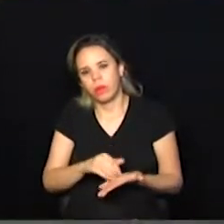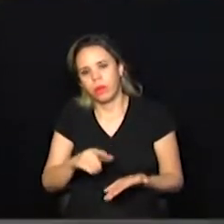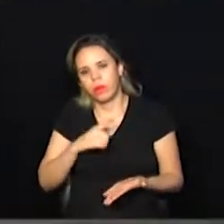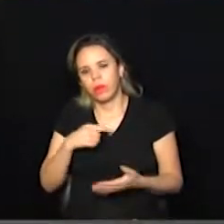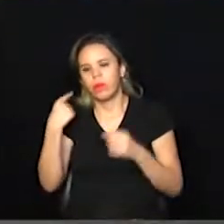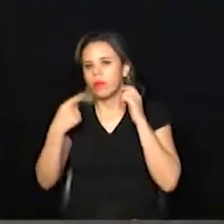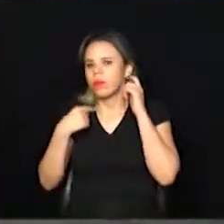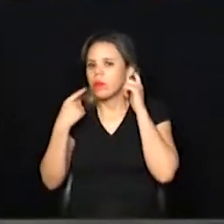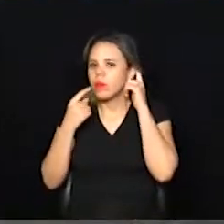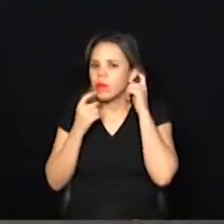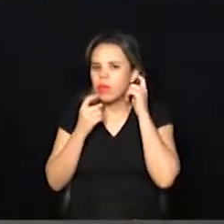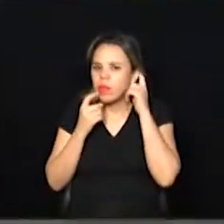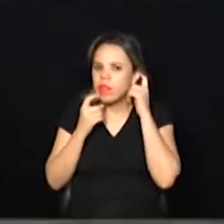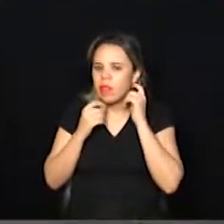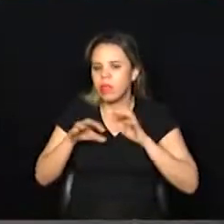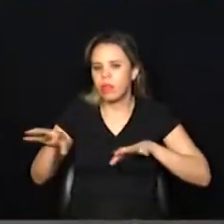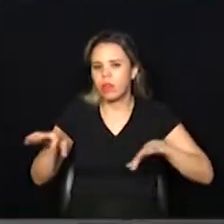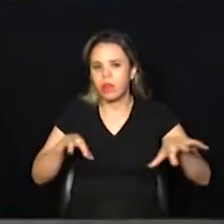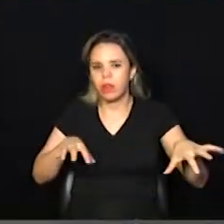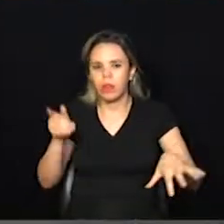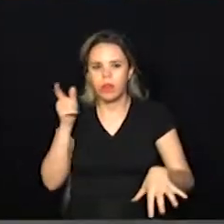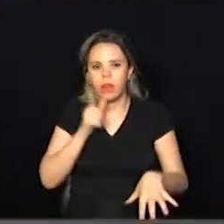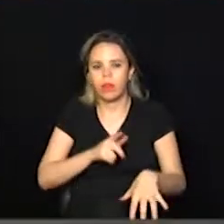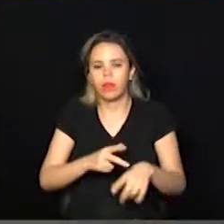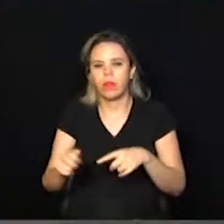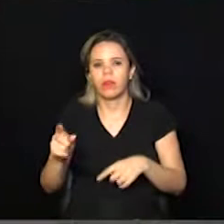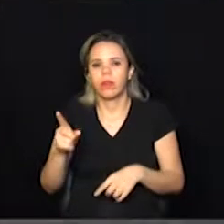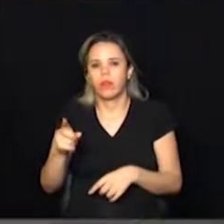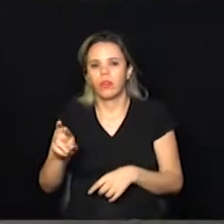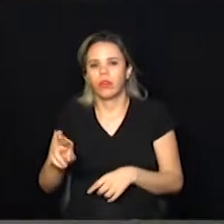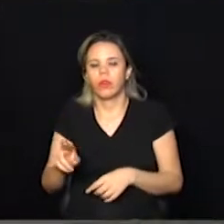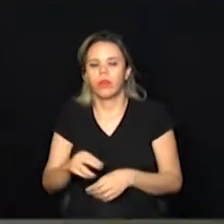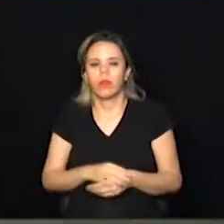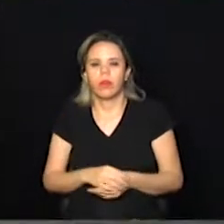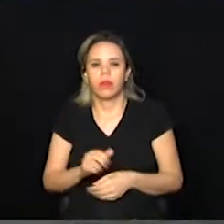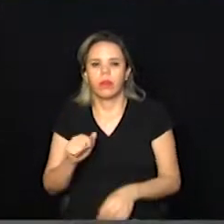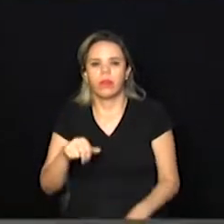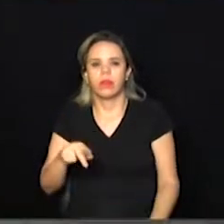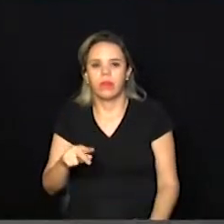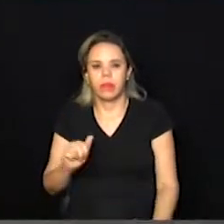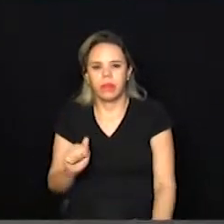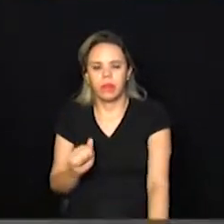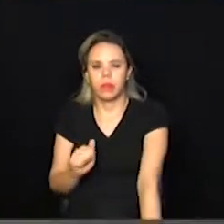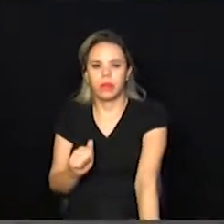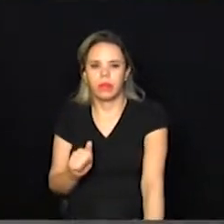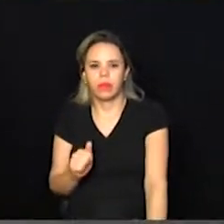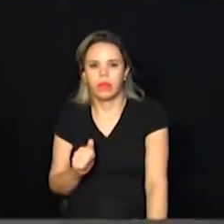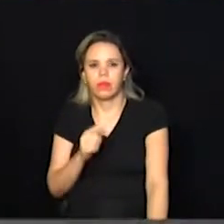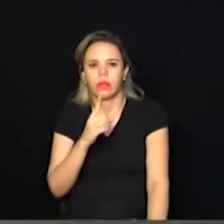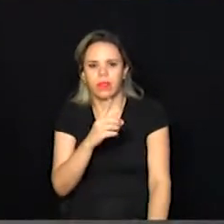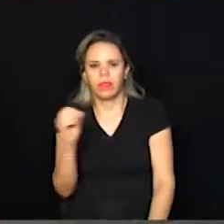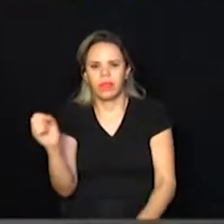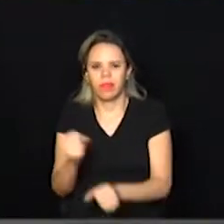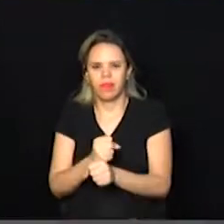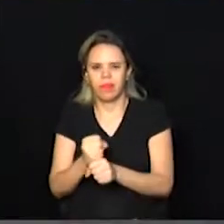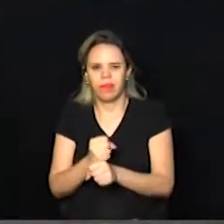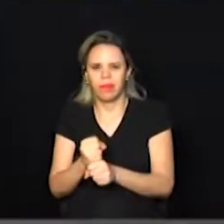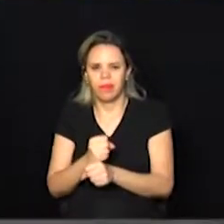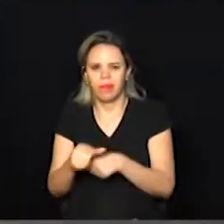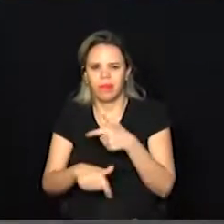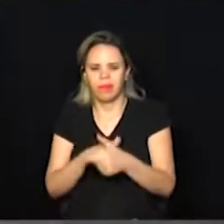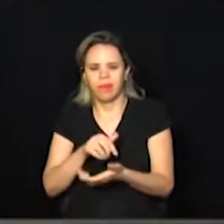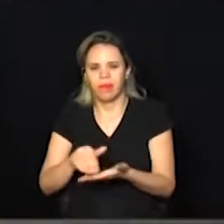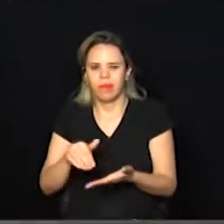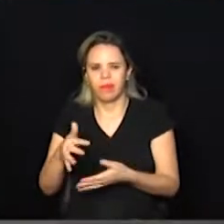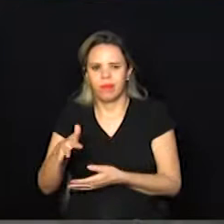procuradora descentralizada, isso é uma grande conquista, a doutora Kelly. A Aninha, que está, acho que uns 100 anos ali no Saraeme, mais ou